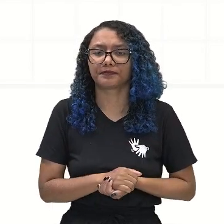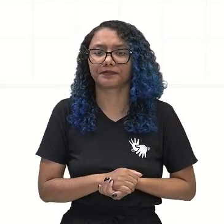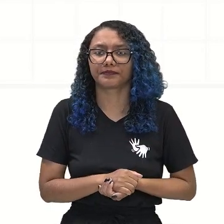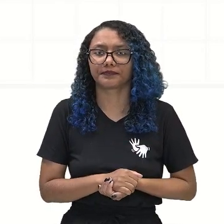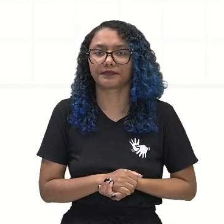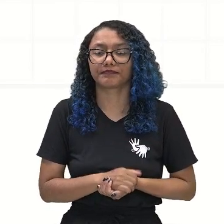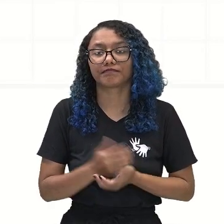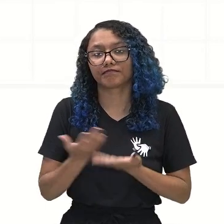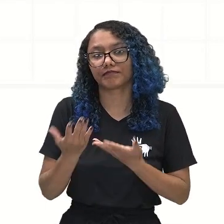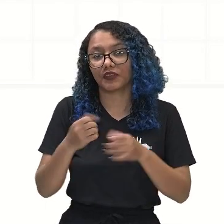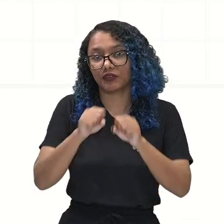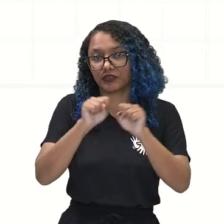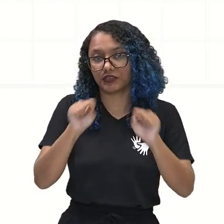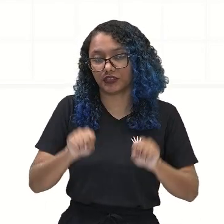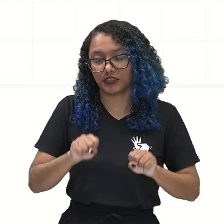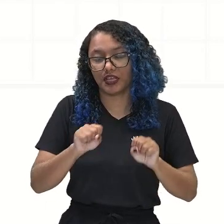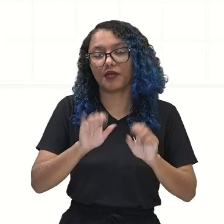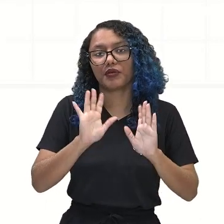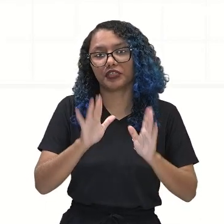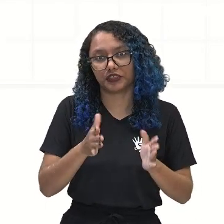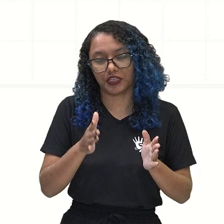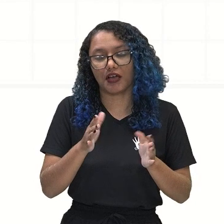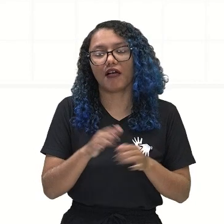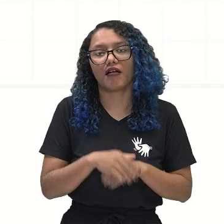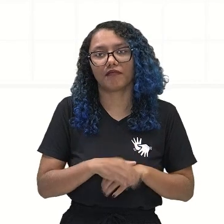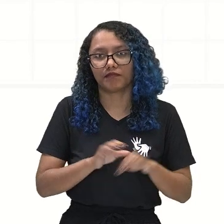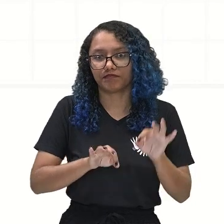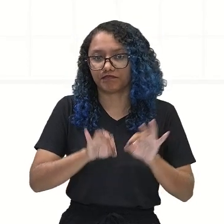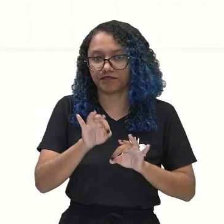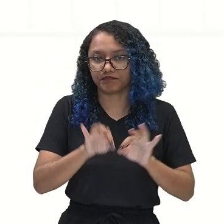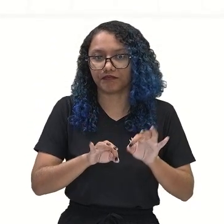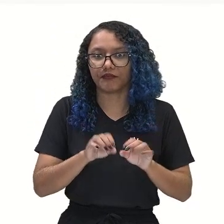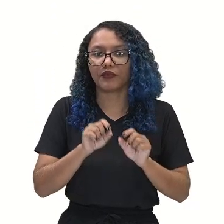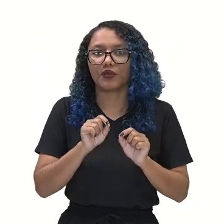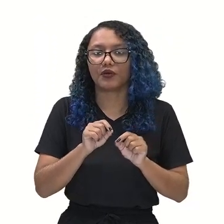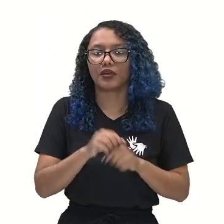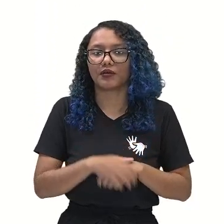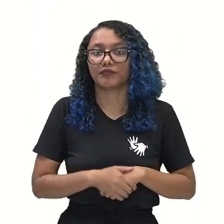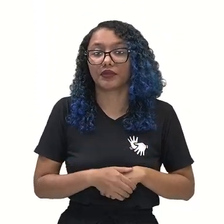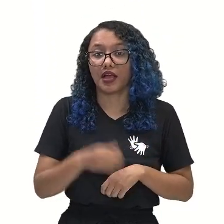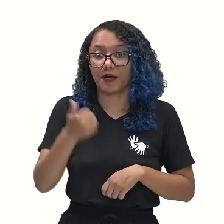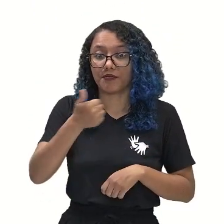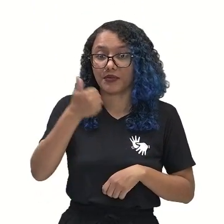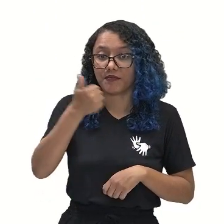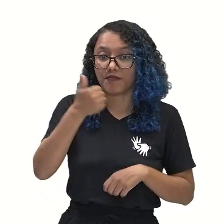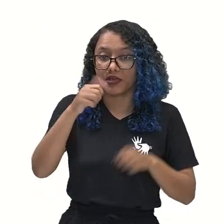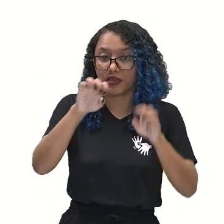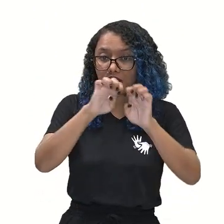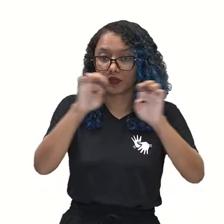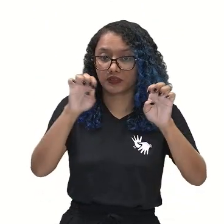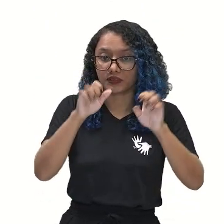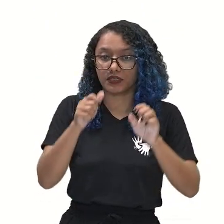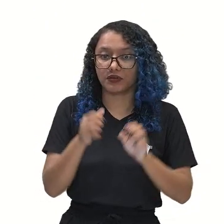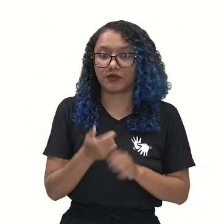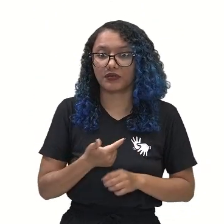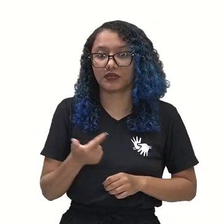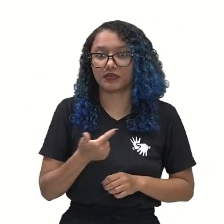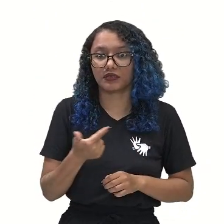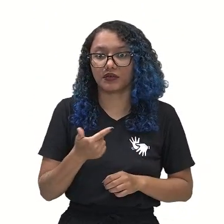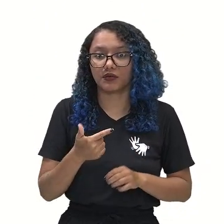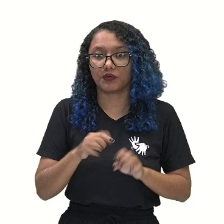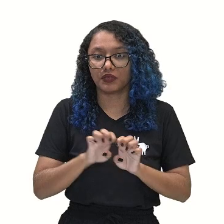o sisteminha vai ser determinado já agora, é juntar a primeira equação com a